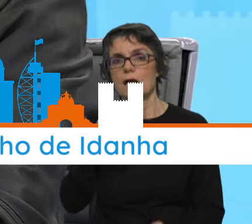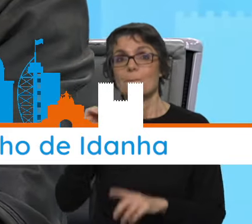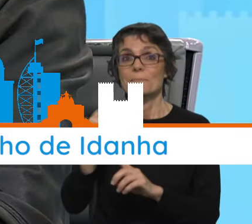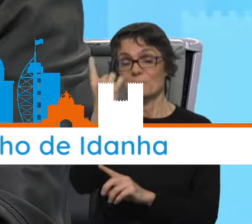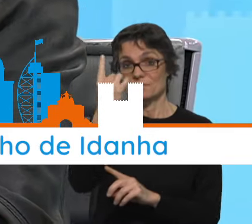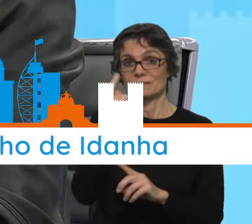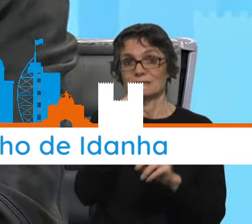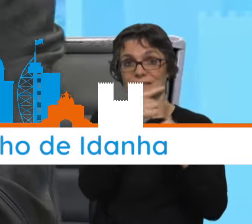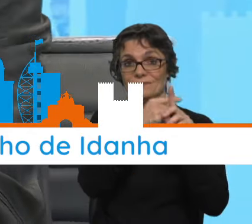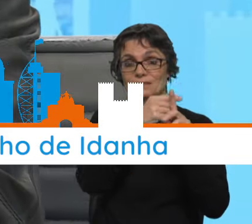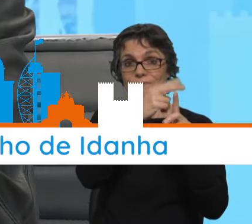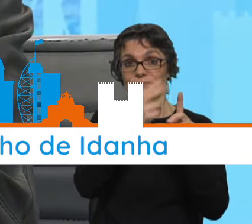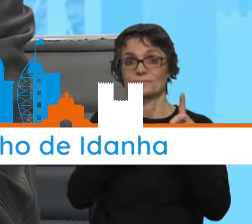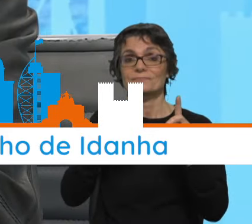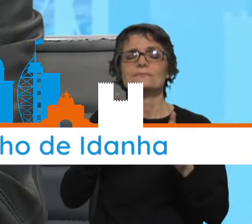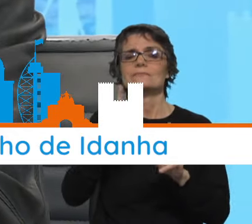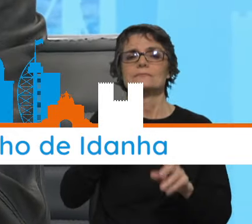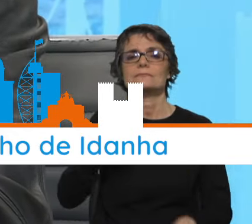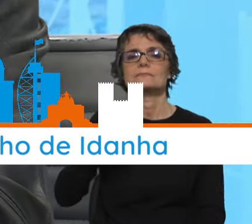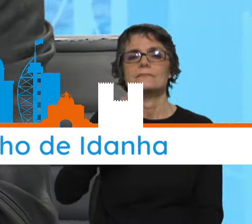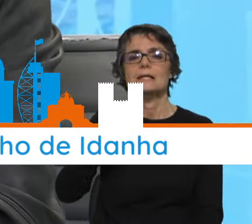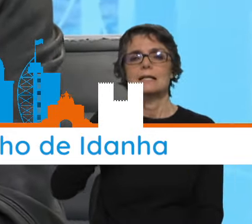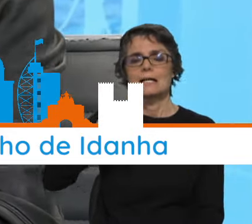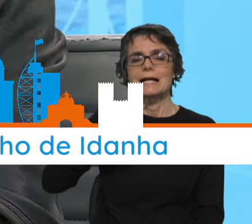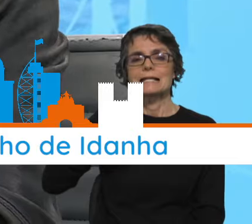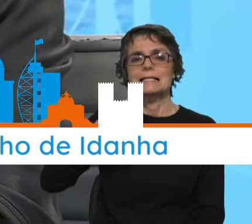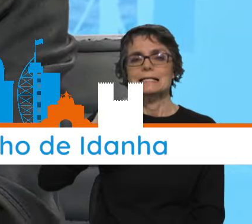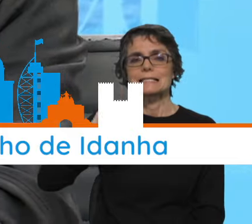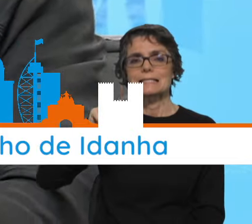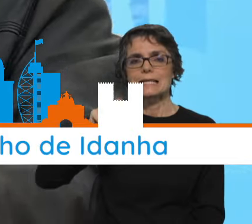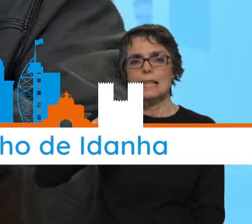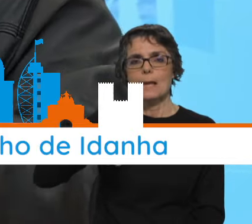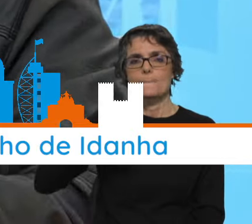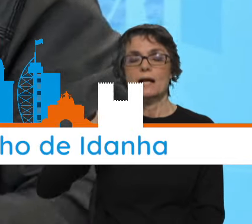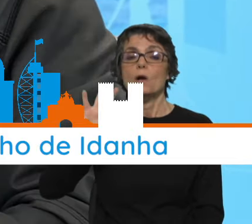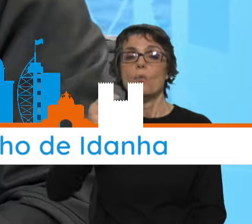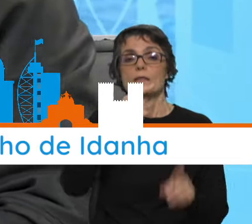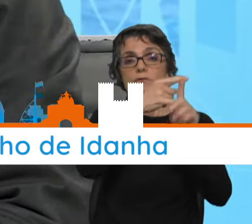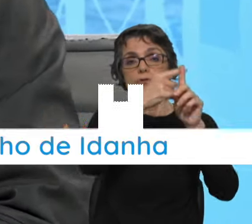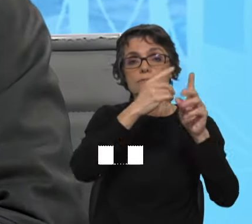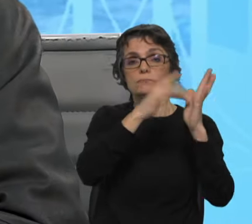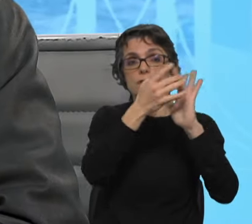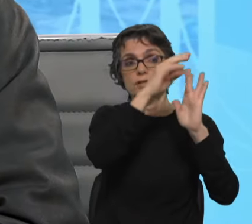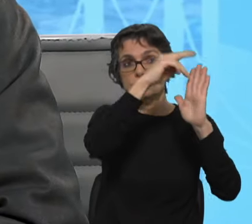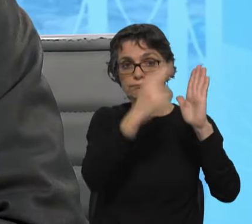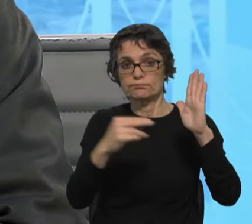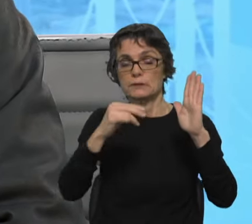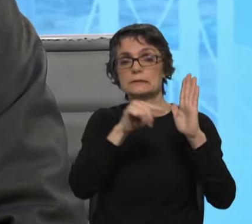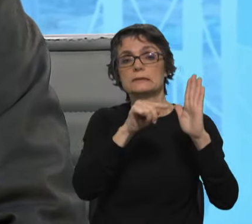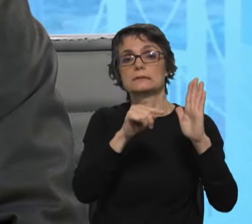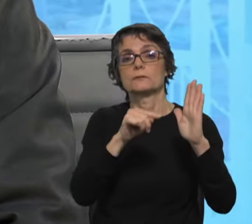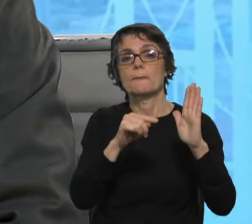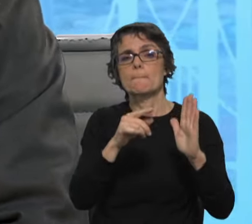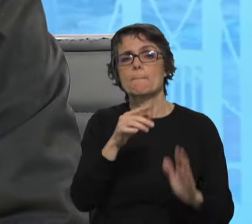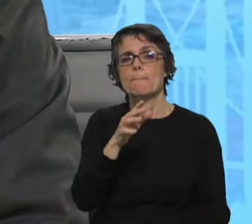da Cruz em Salamanca e nesse descimento da Cruz foram foi um padre Francisco can que falou